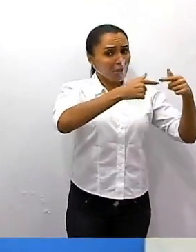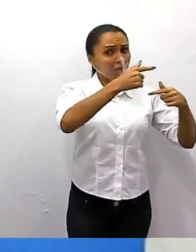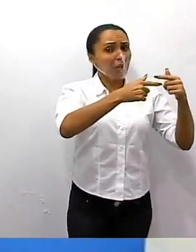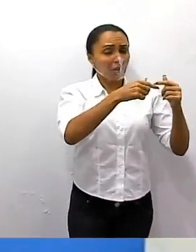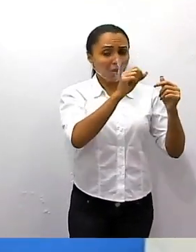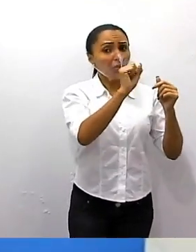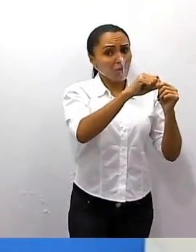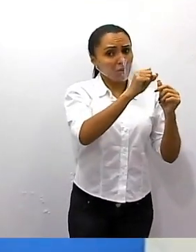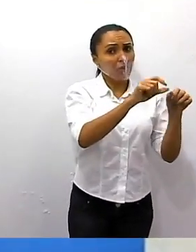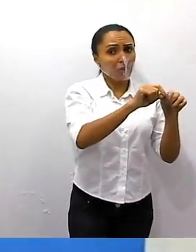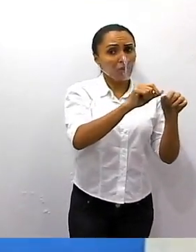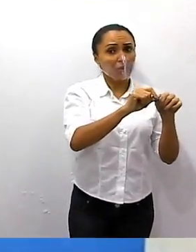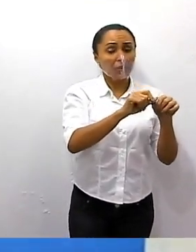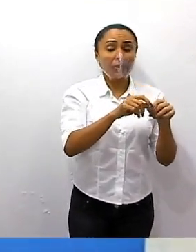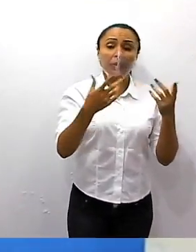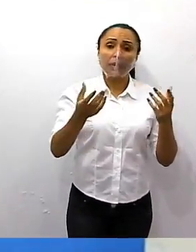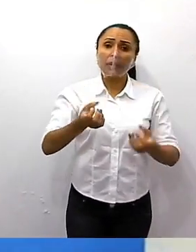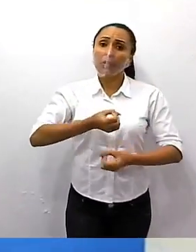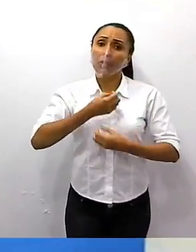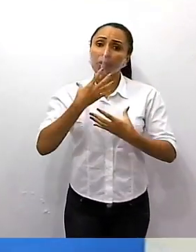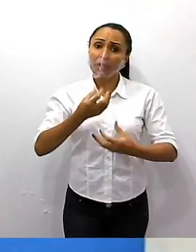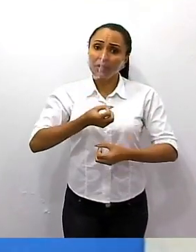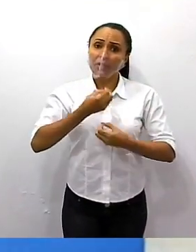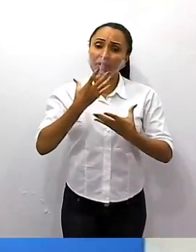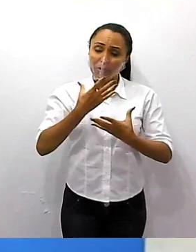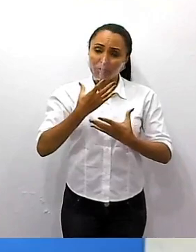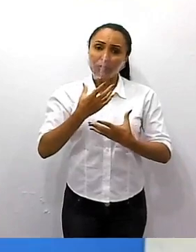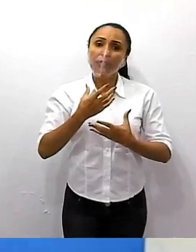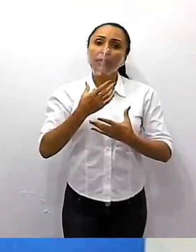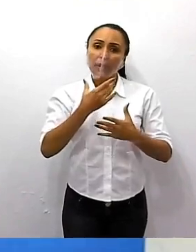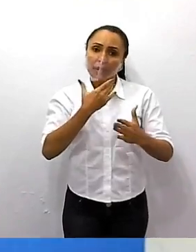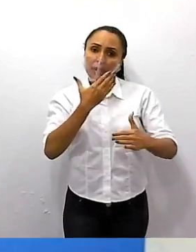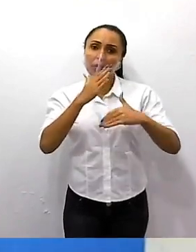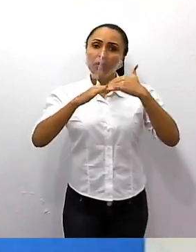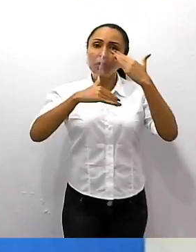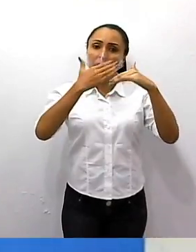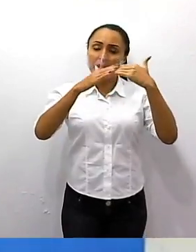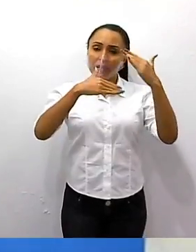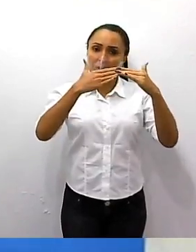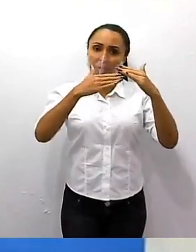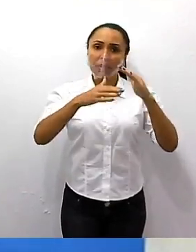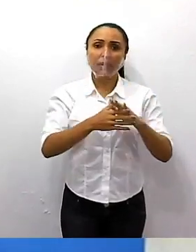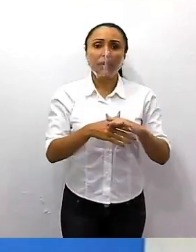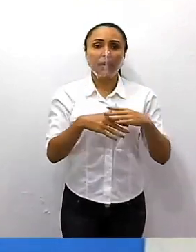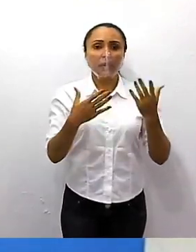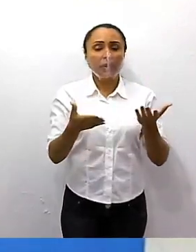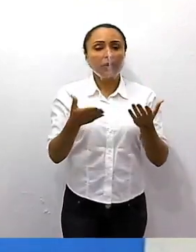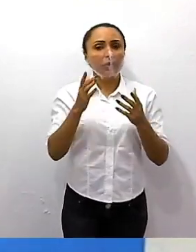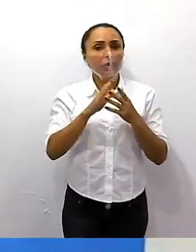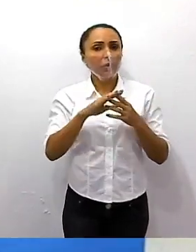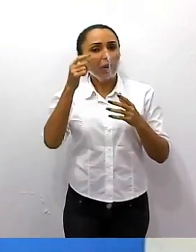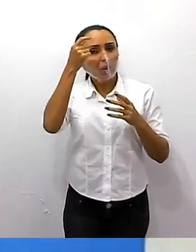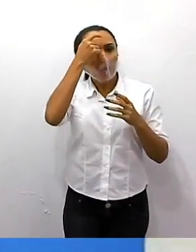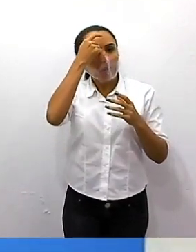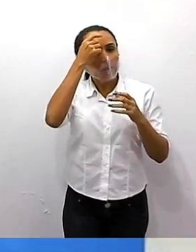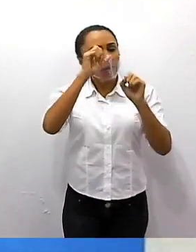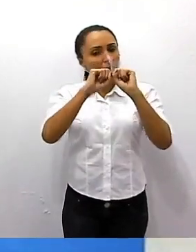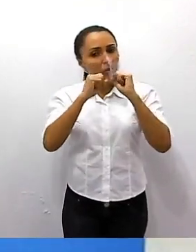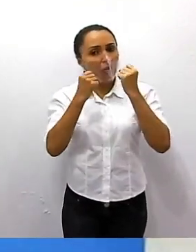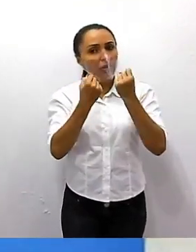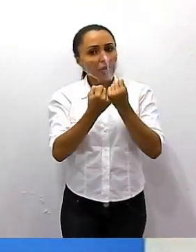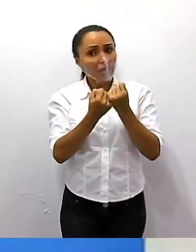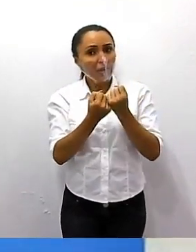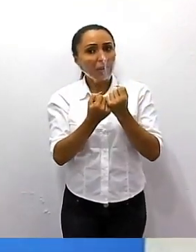do amadurecimento. São escritores mais maduros artisticamente falando, uma consciência social